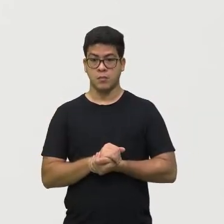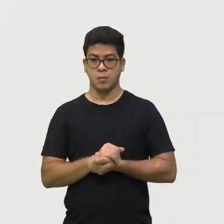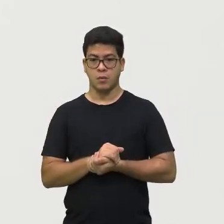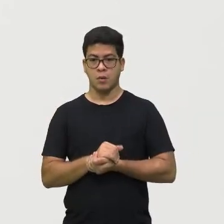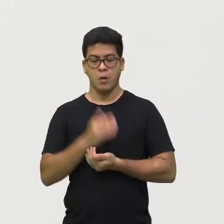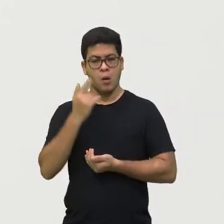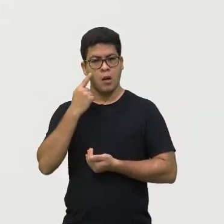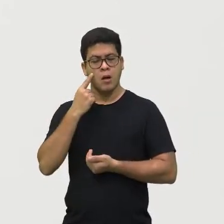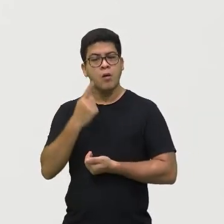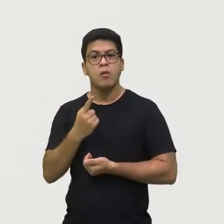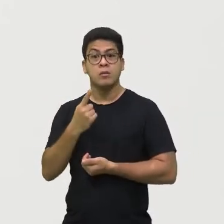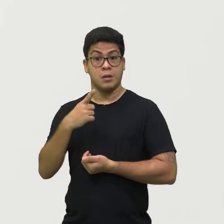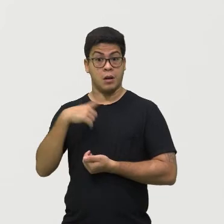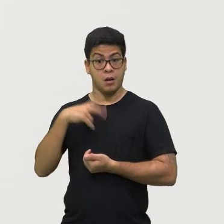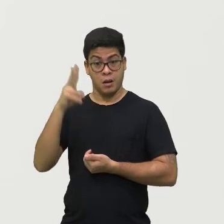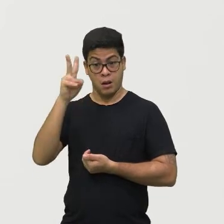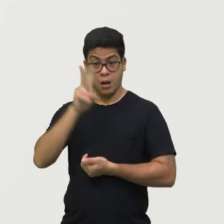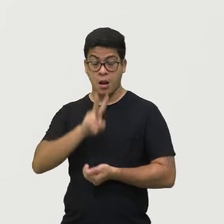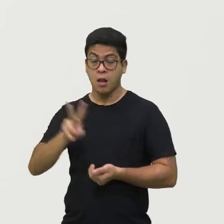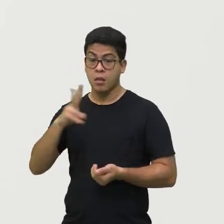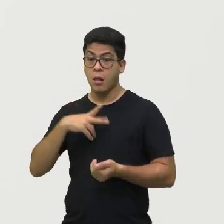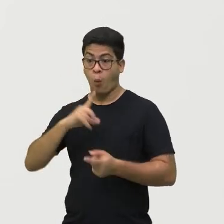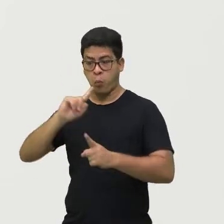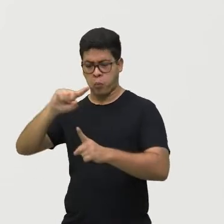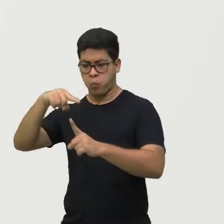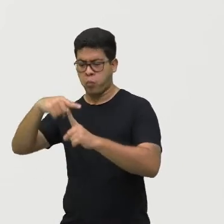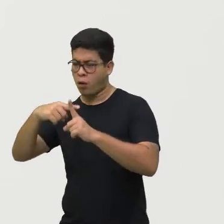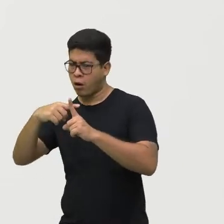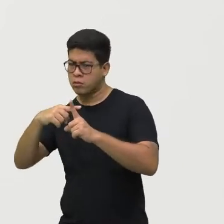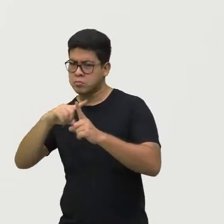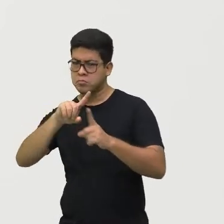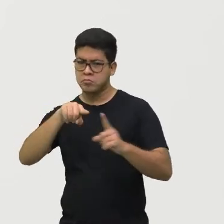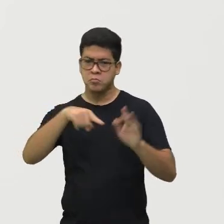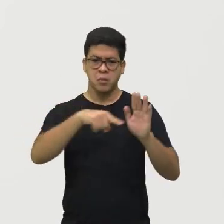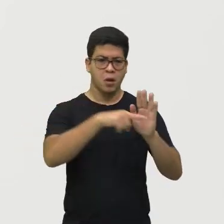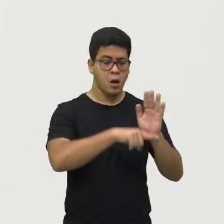da equação e o menos 5 da